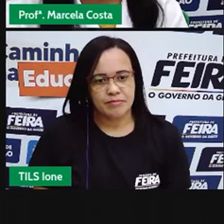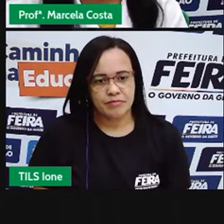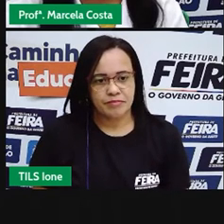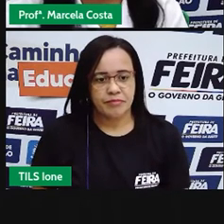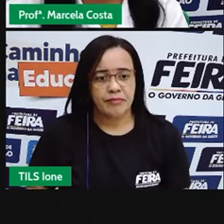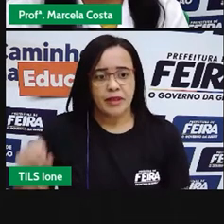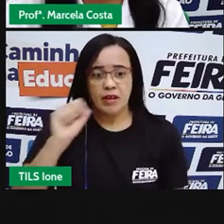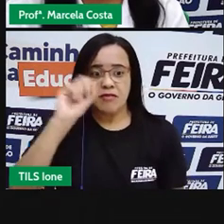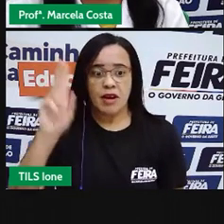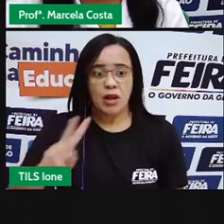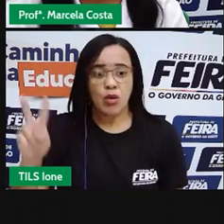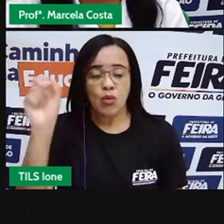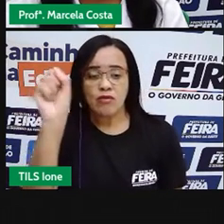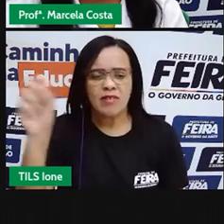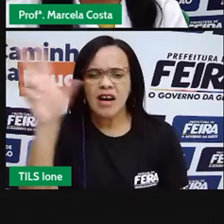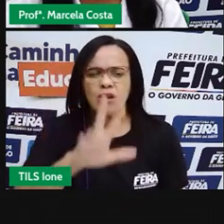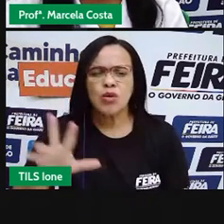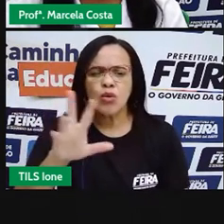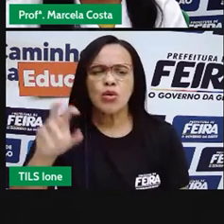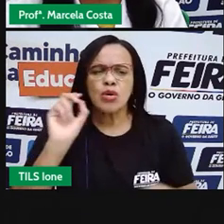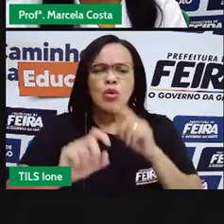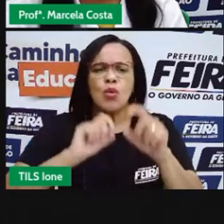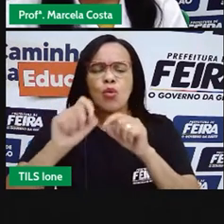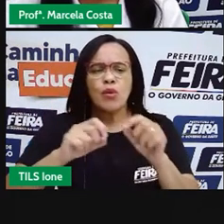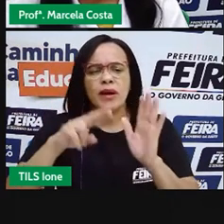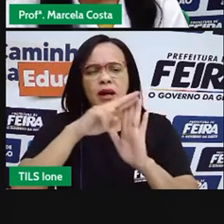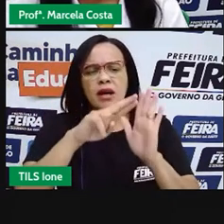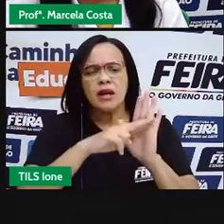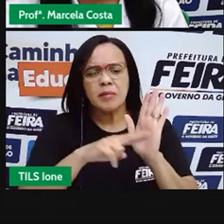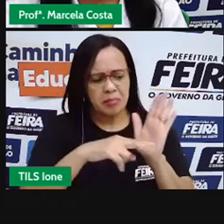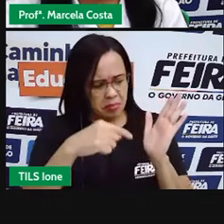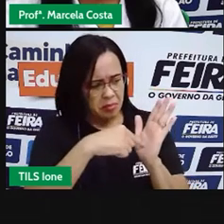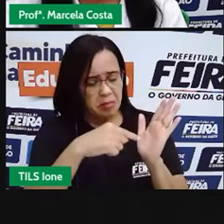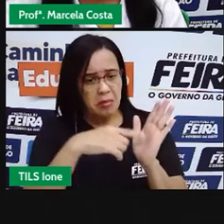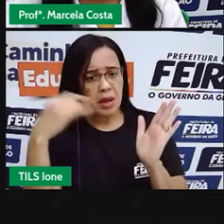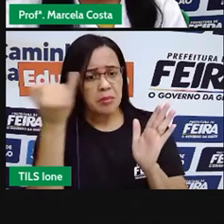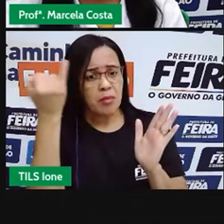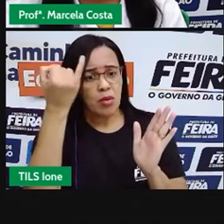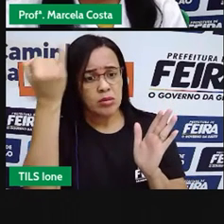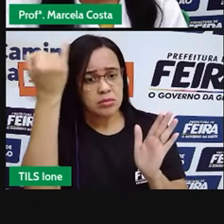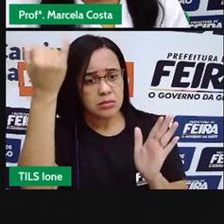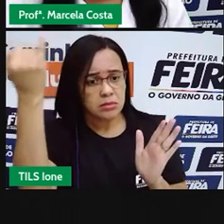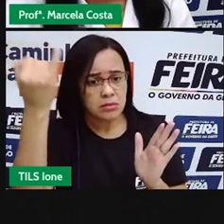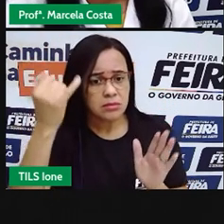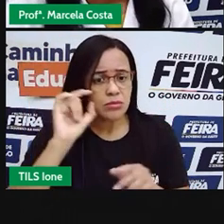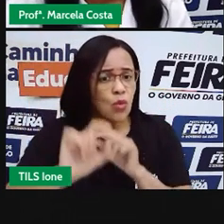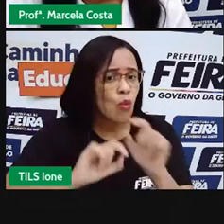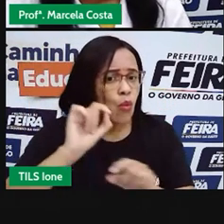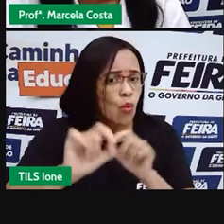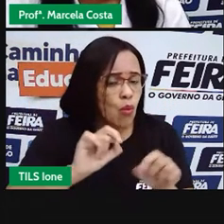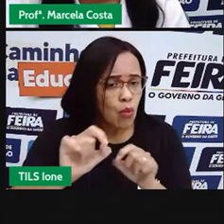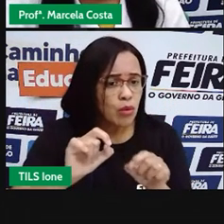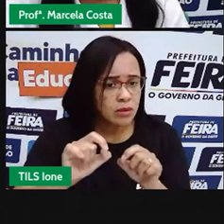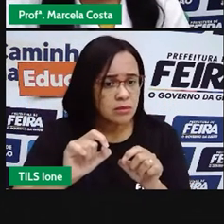e eu mandei o valor muito importante